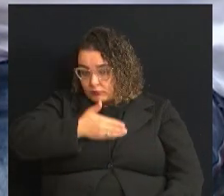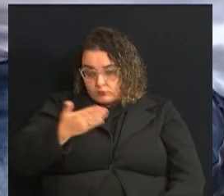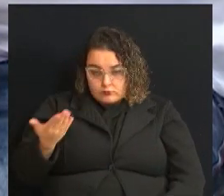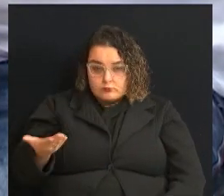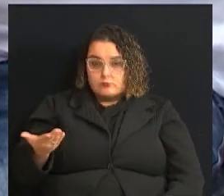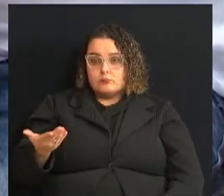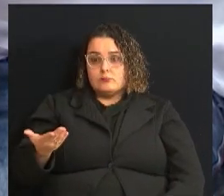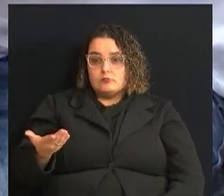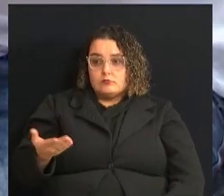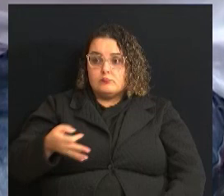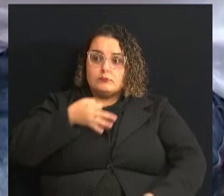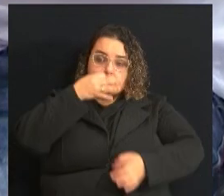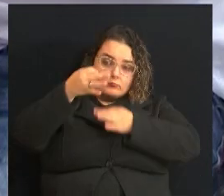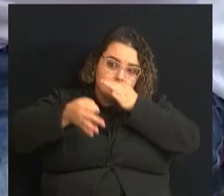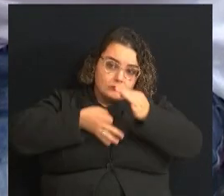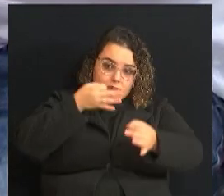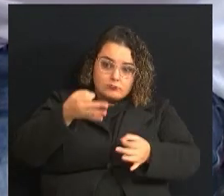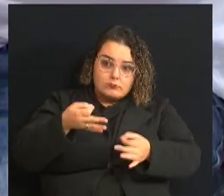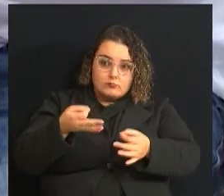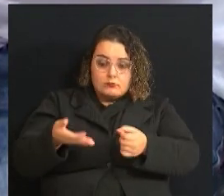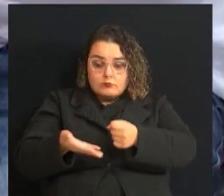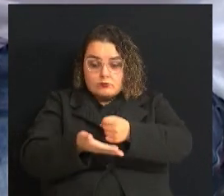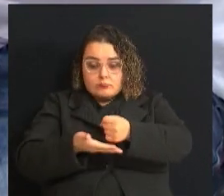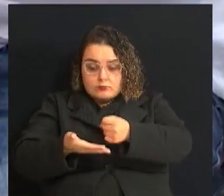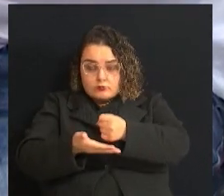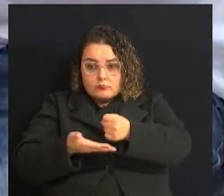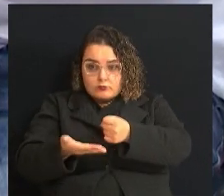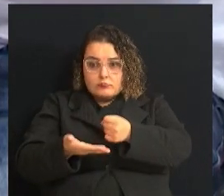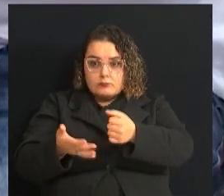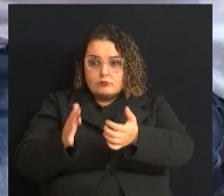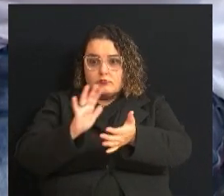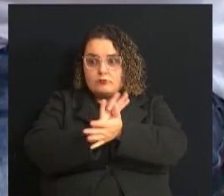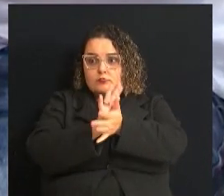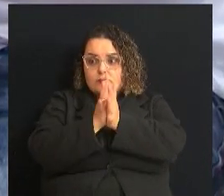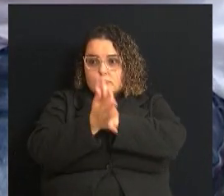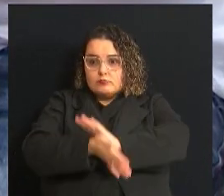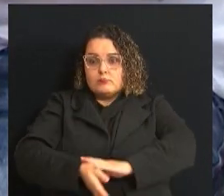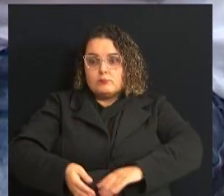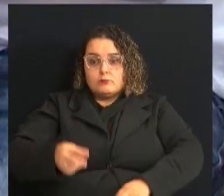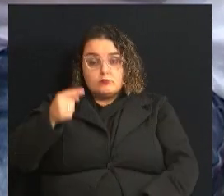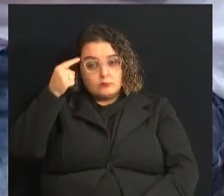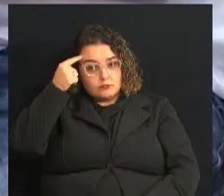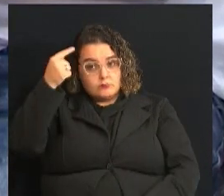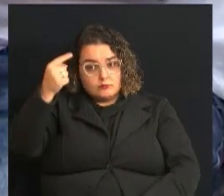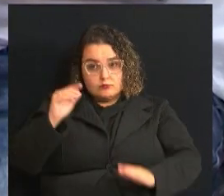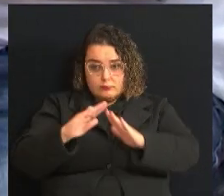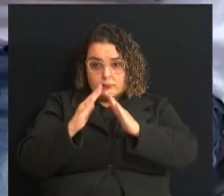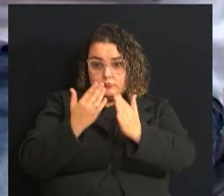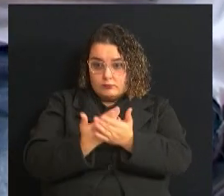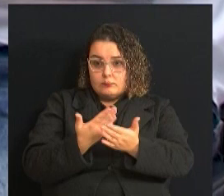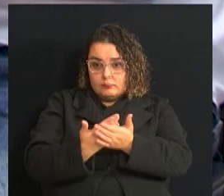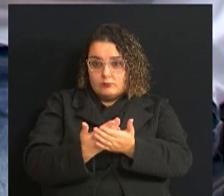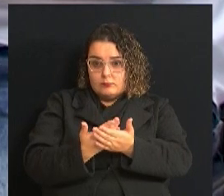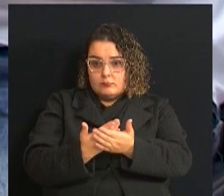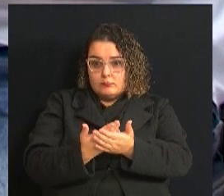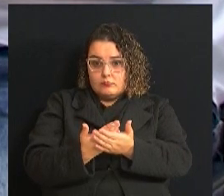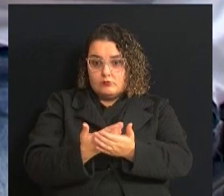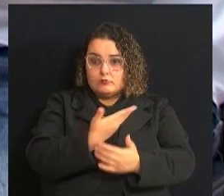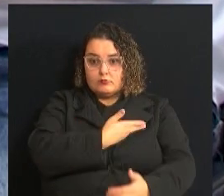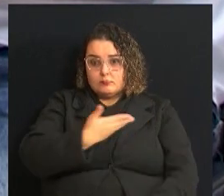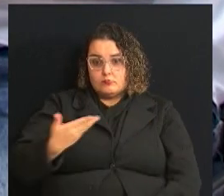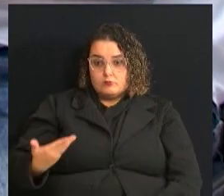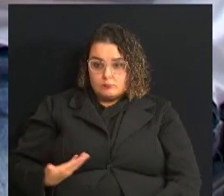são utilizados, né, para destruir uma imagem da escola, né, sobretudo da escola pública,